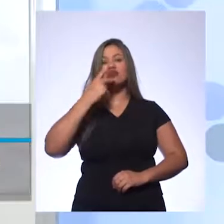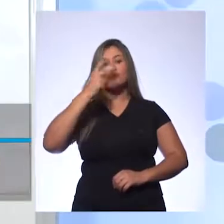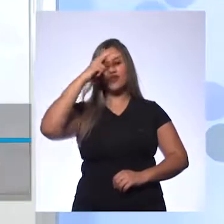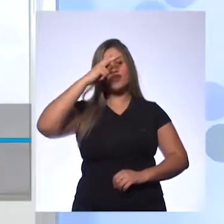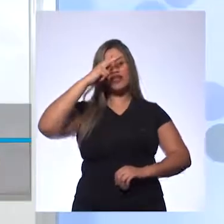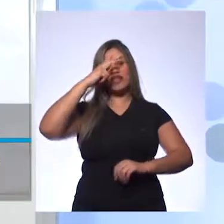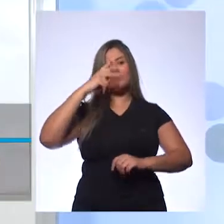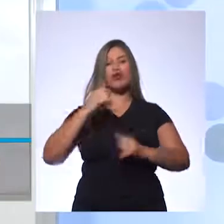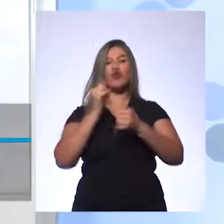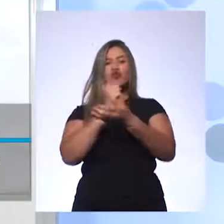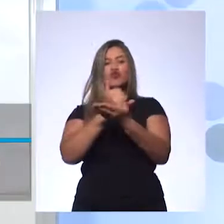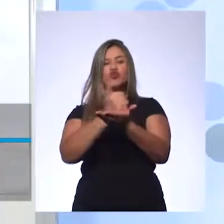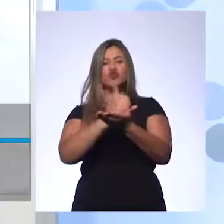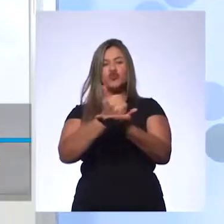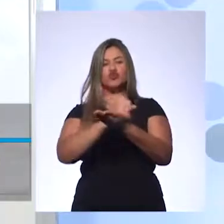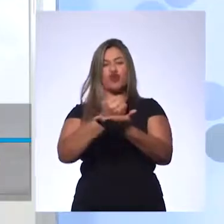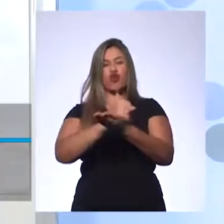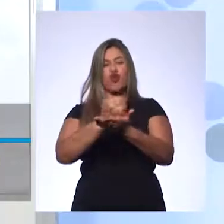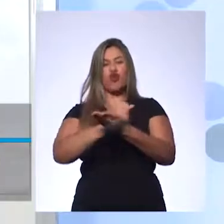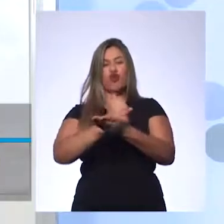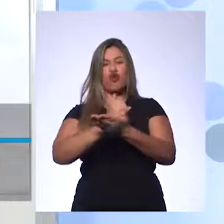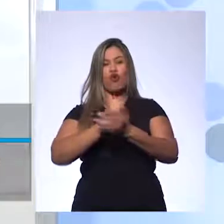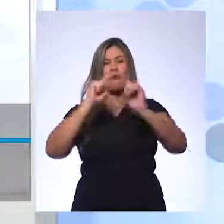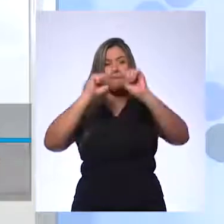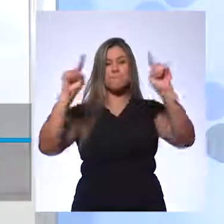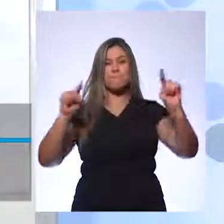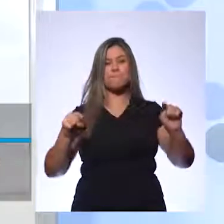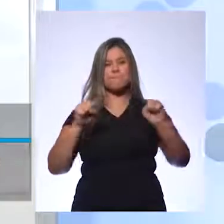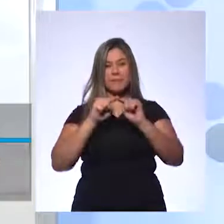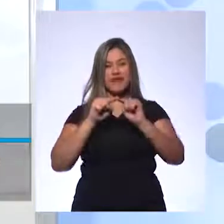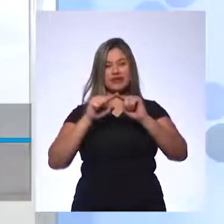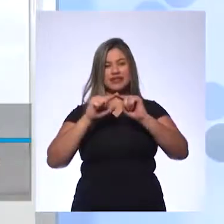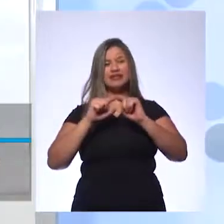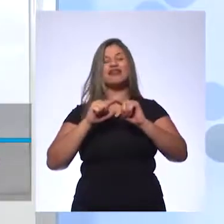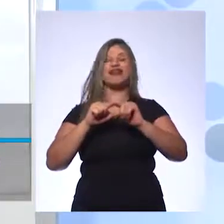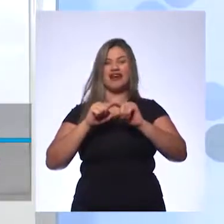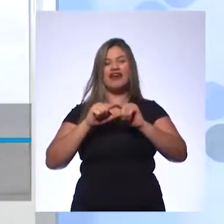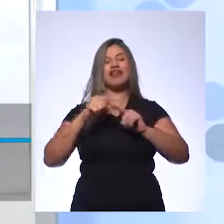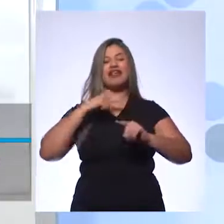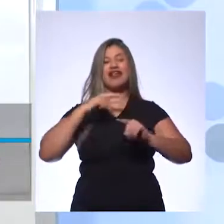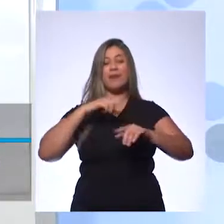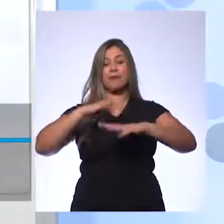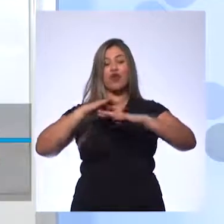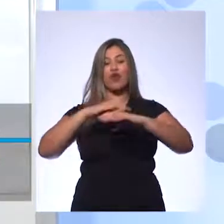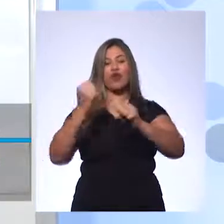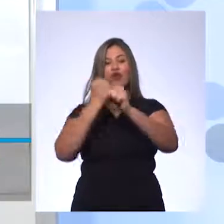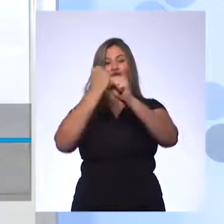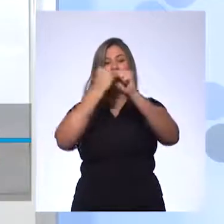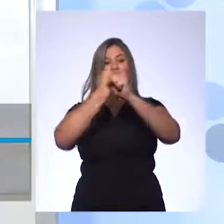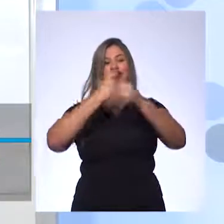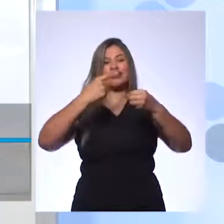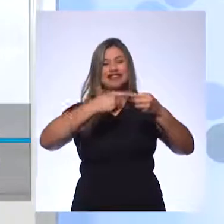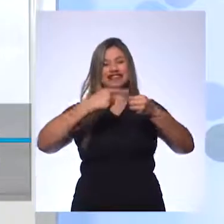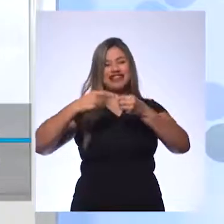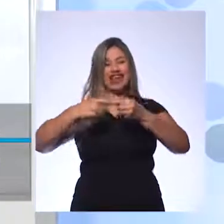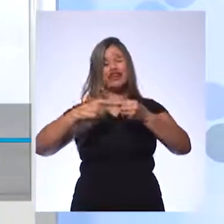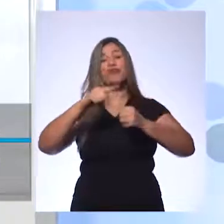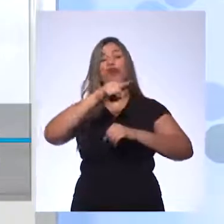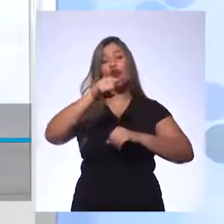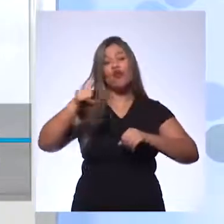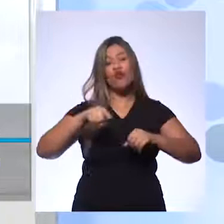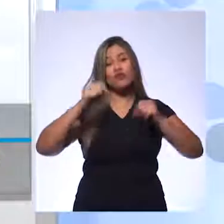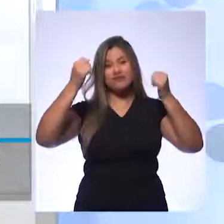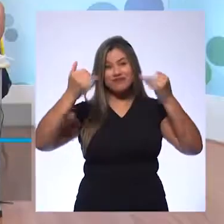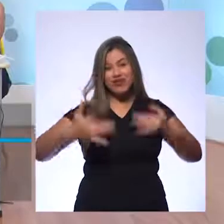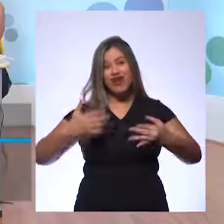no Minecraft porque ela está construindo uma cidade eu já vou então já que você tocou nesse assunto é isso Que Nós faremos a pro Fernando ela